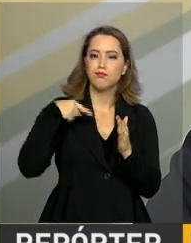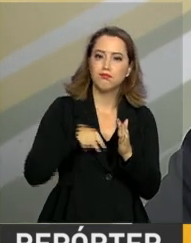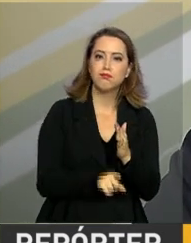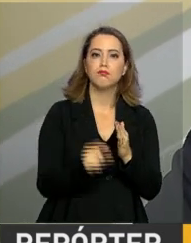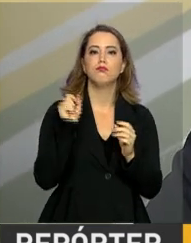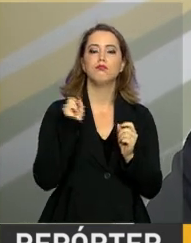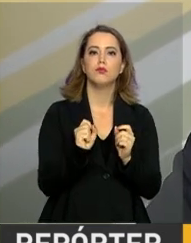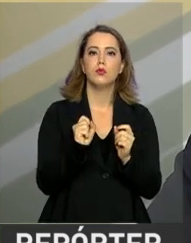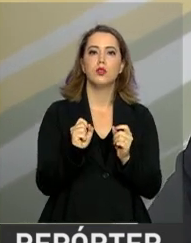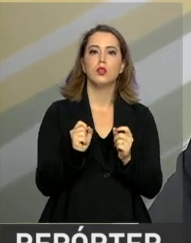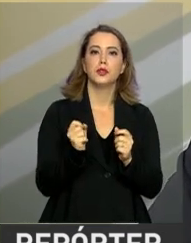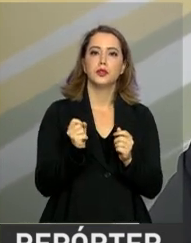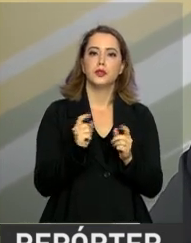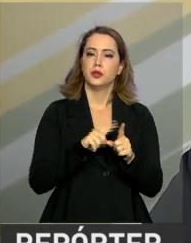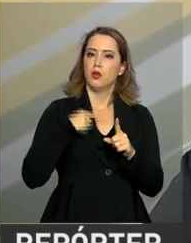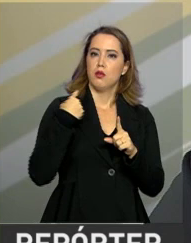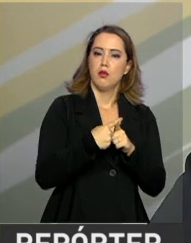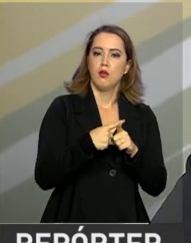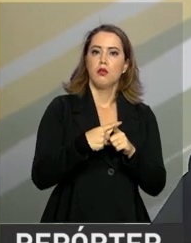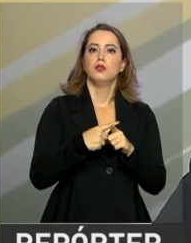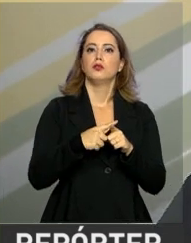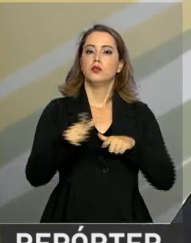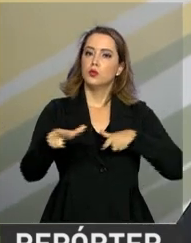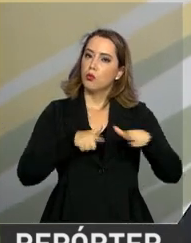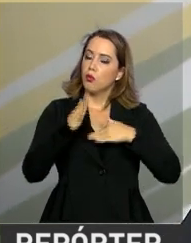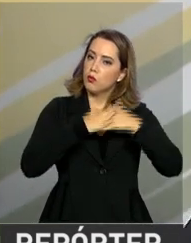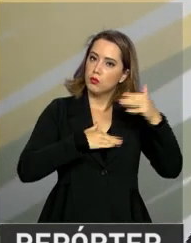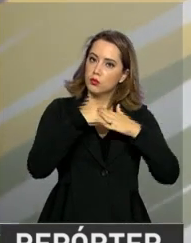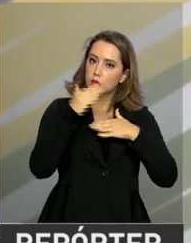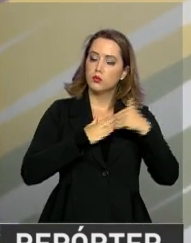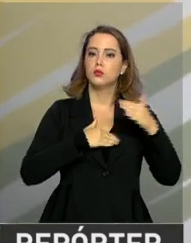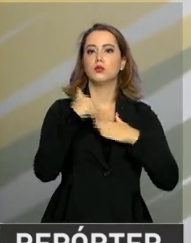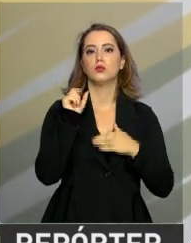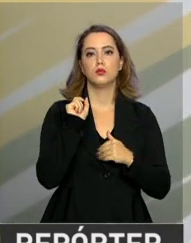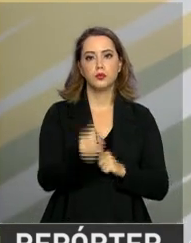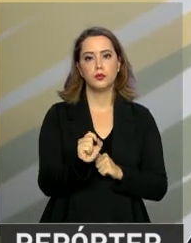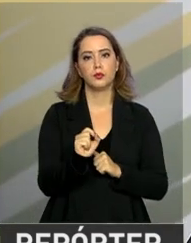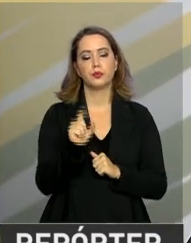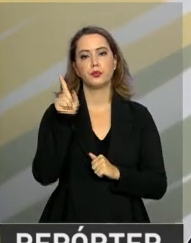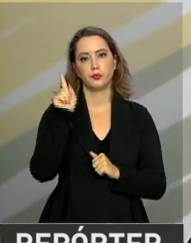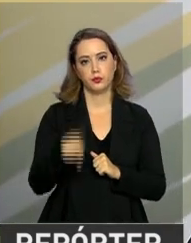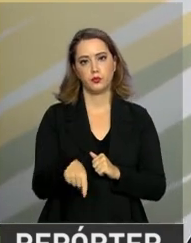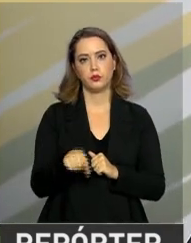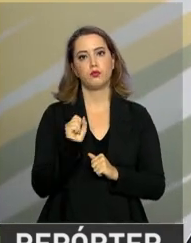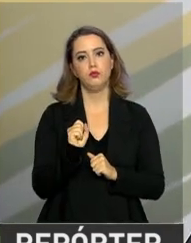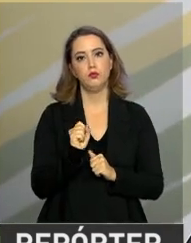aprofundamento, um reforço da profissionalização e da